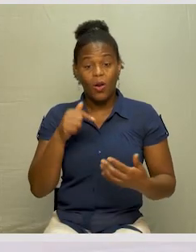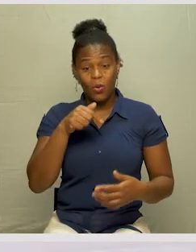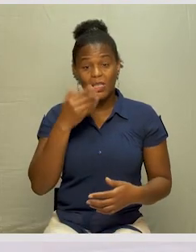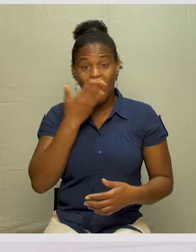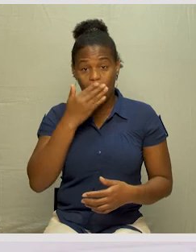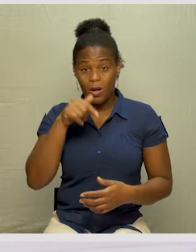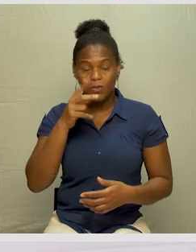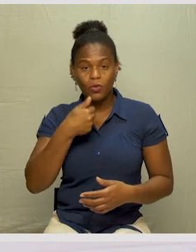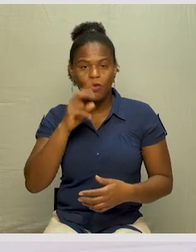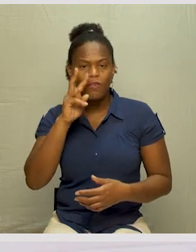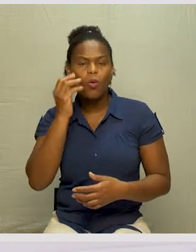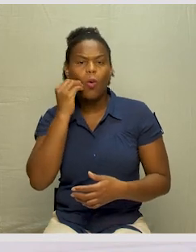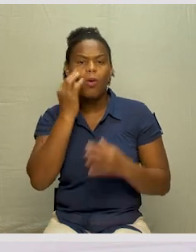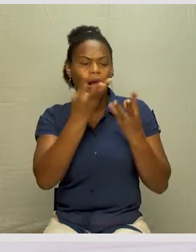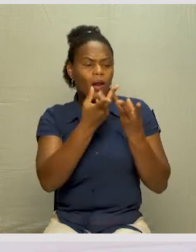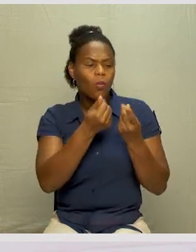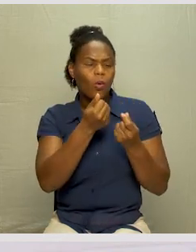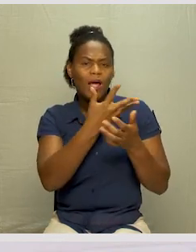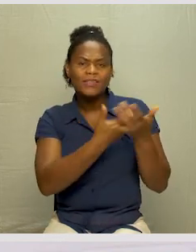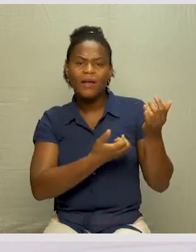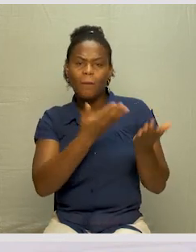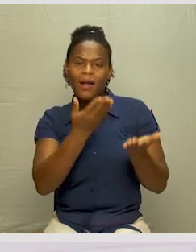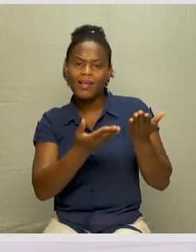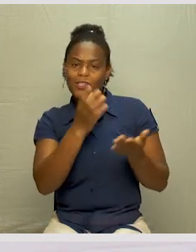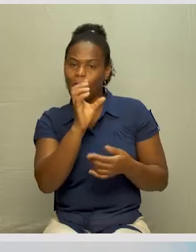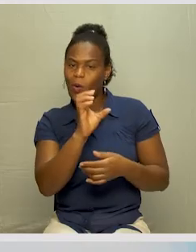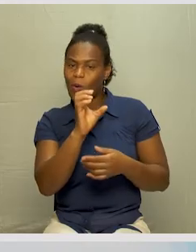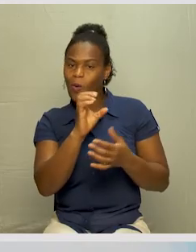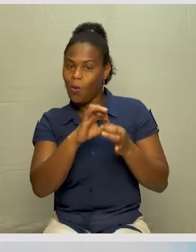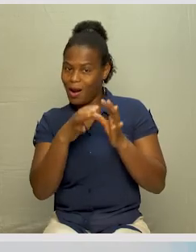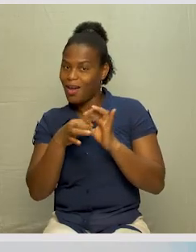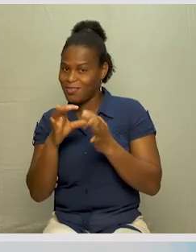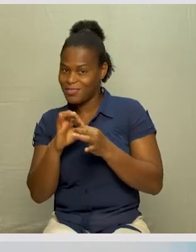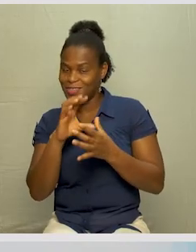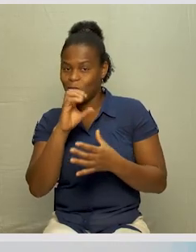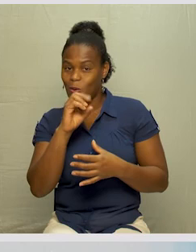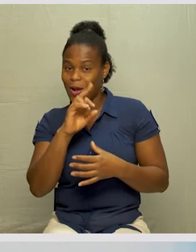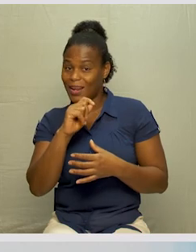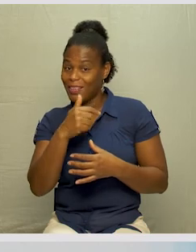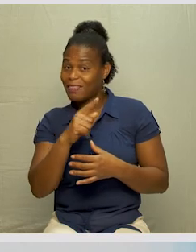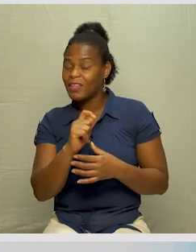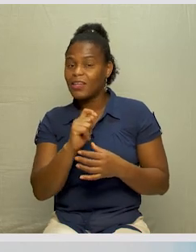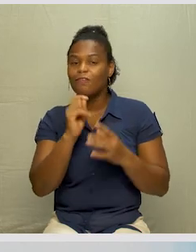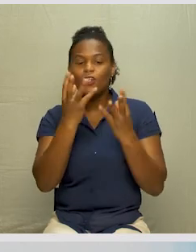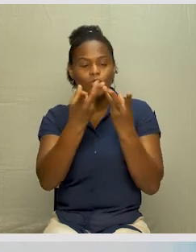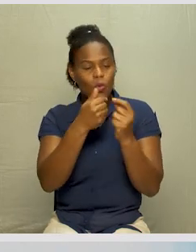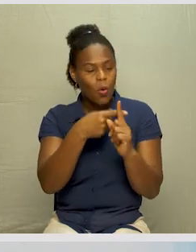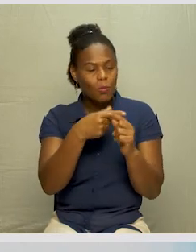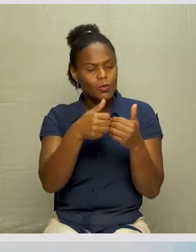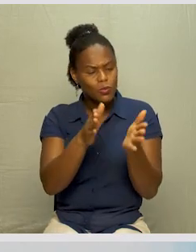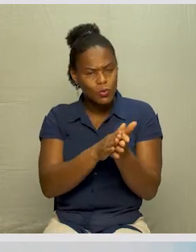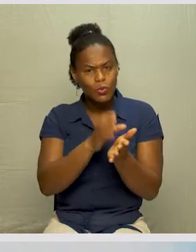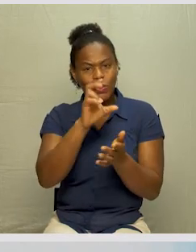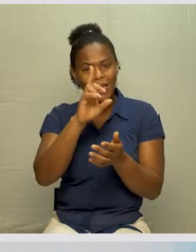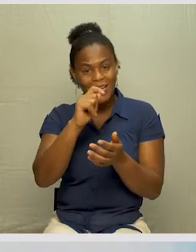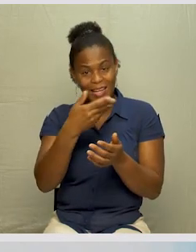Na aula de hoje, nós vimos como é que se calcula o saldo da balança corrente. Ou seja, Nós vamos fazer a soma de todos os créditos